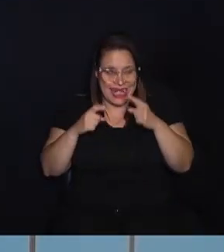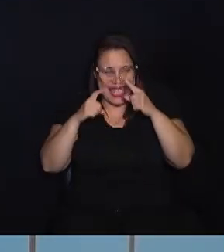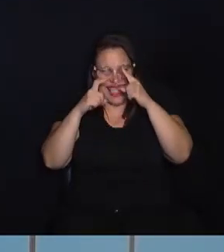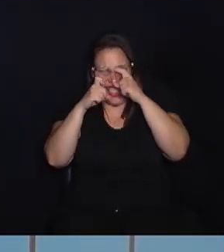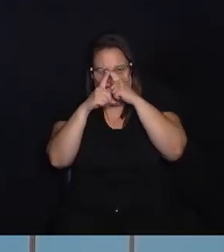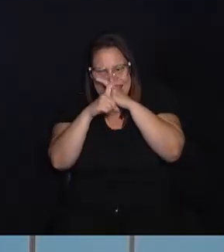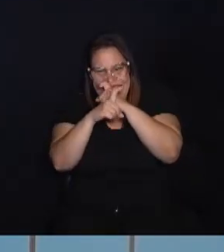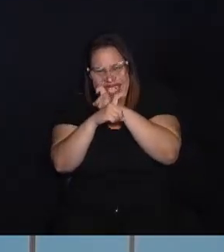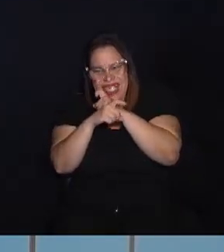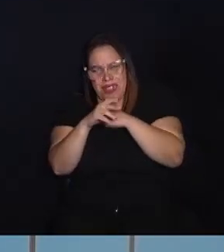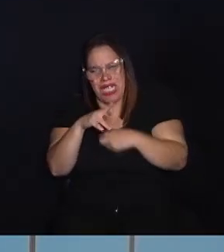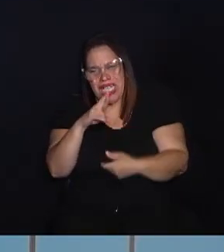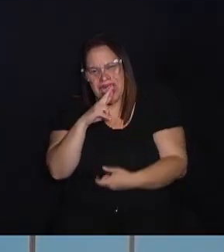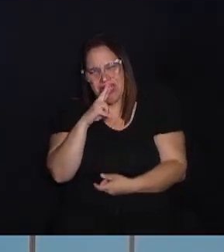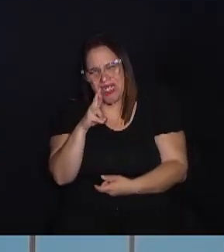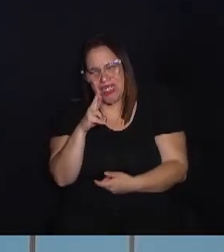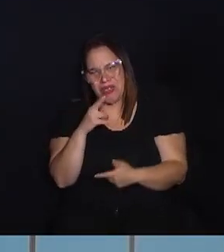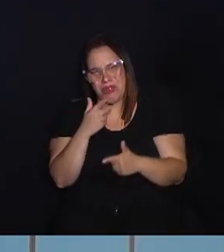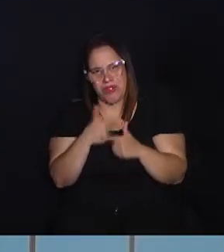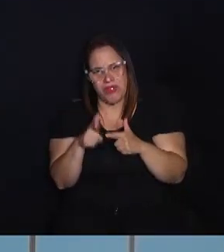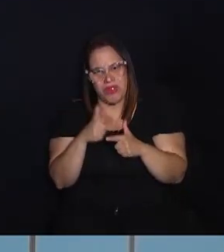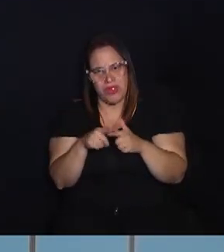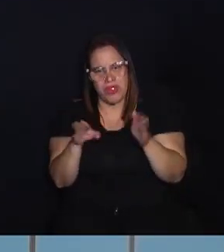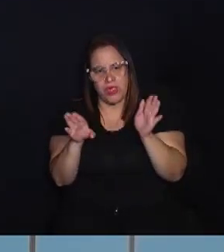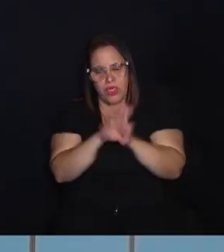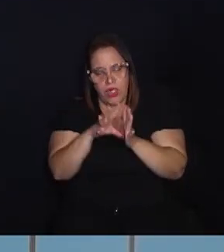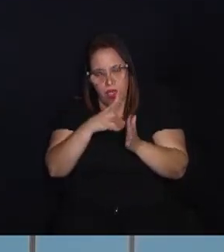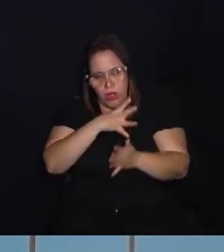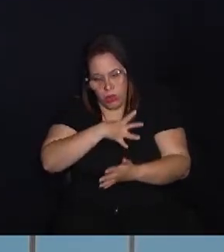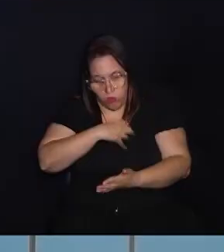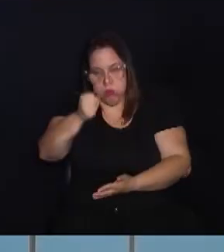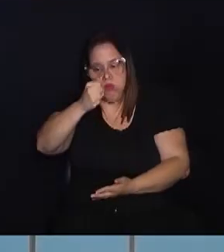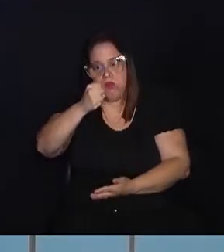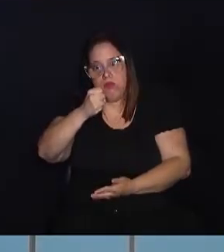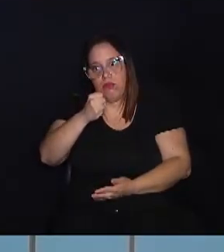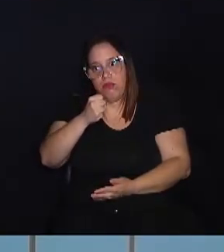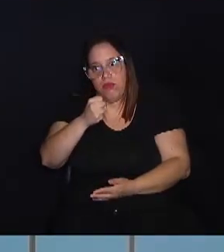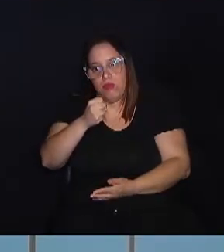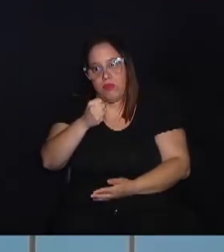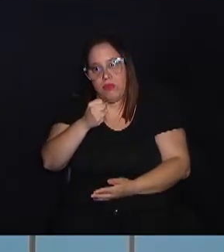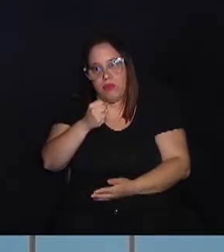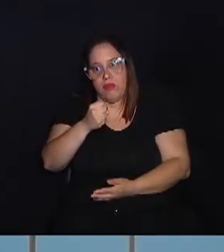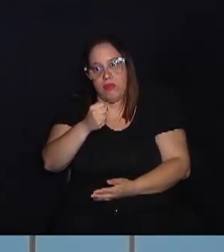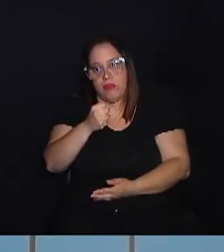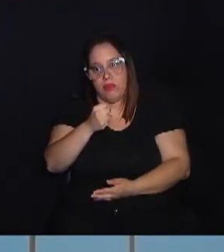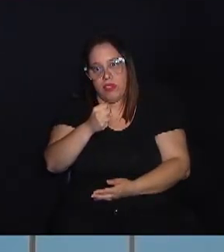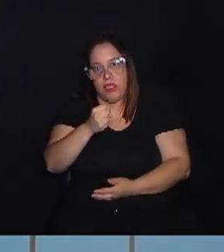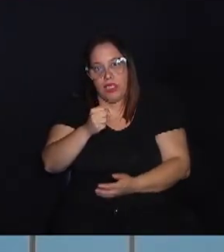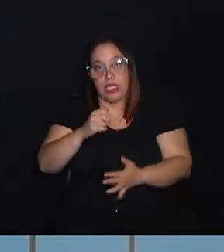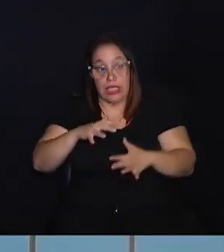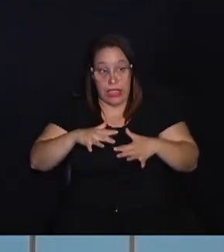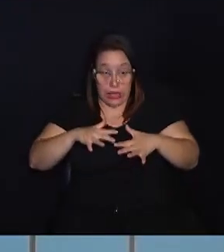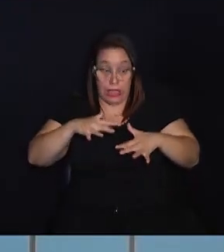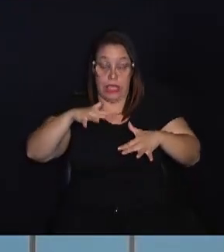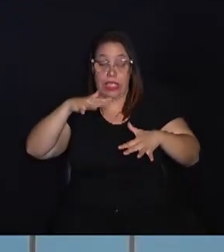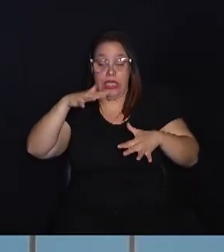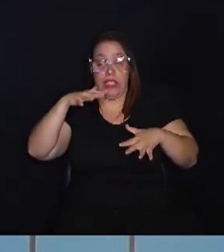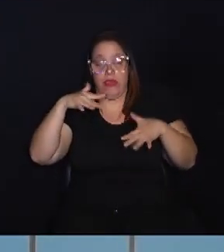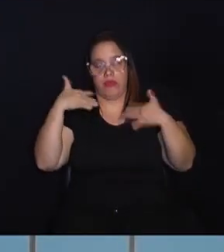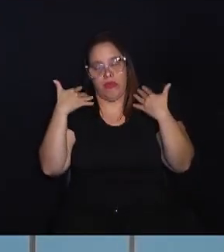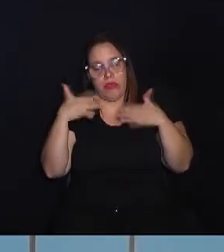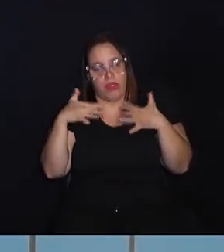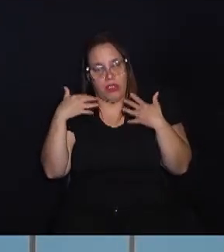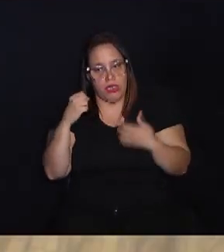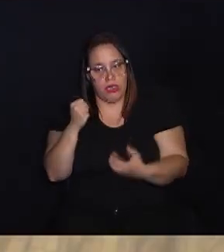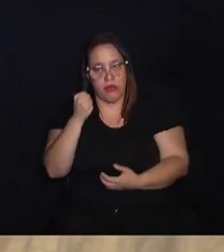e talvez pode até chegar num suicídio ou alguma coisa, indo assim, extrapolando